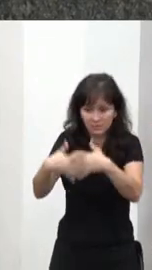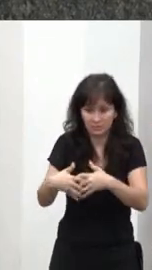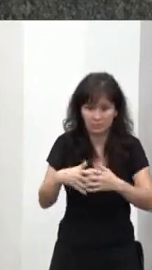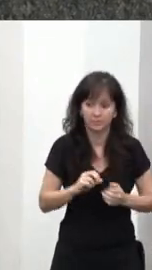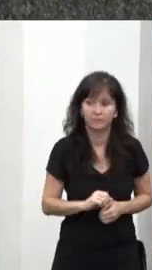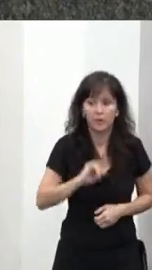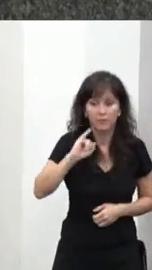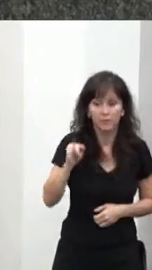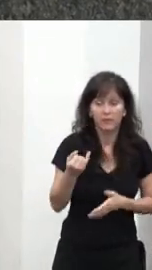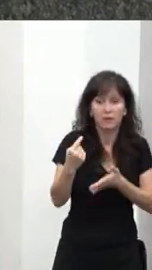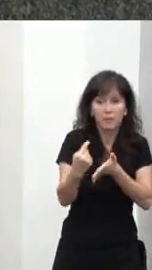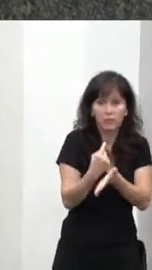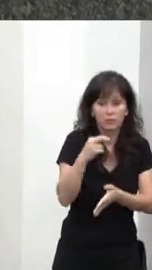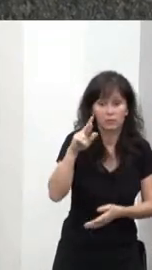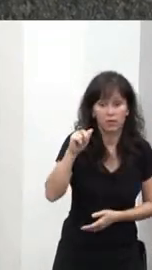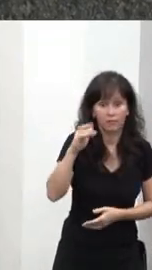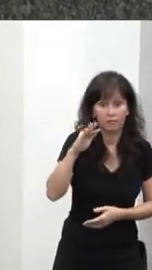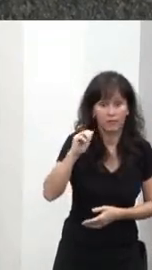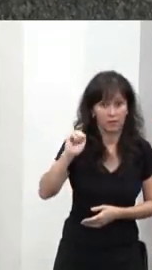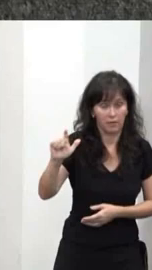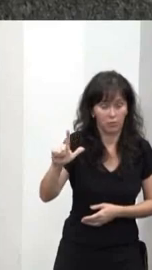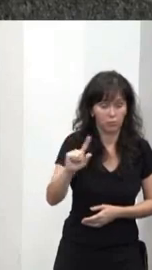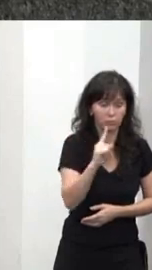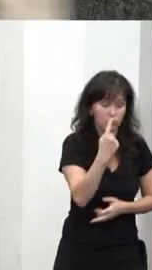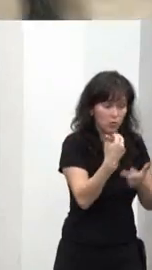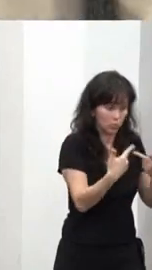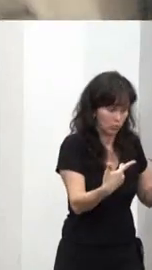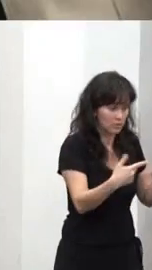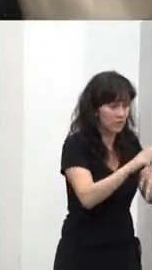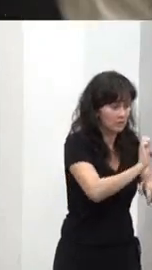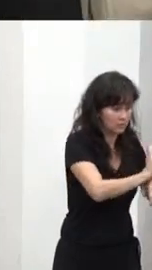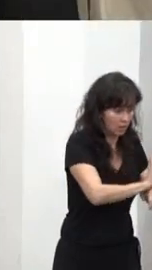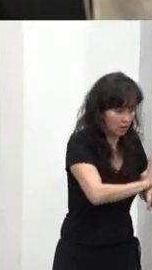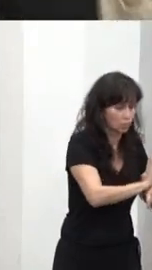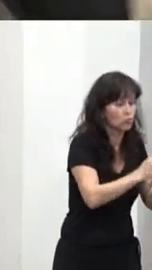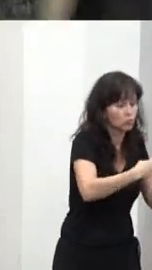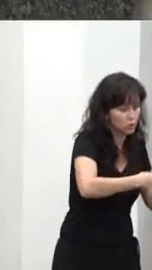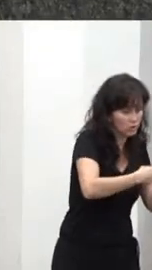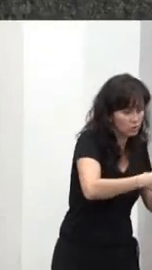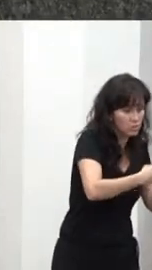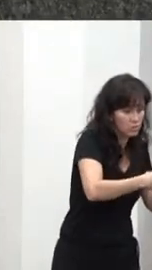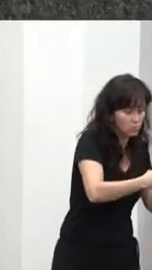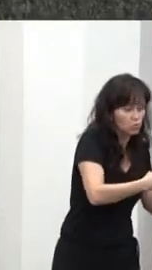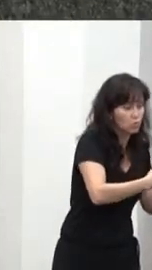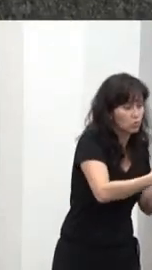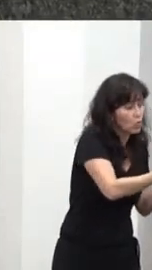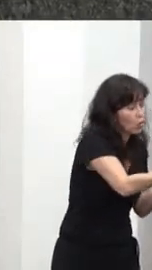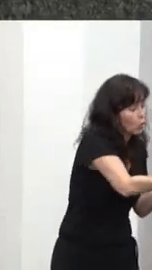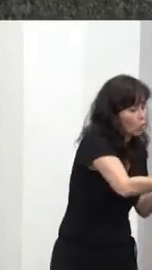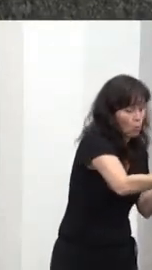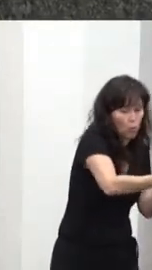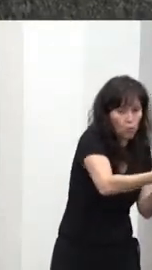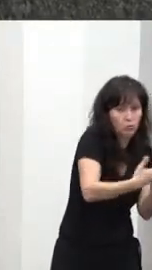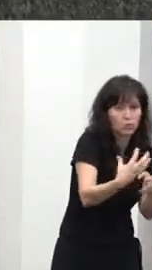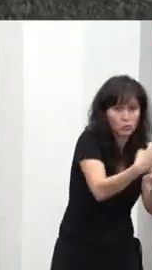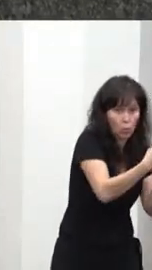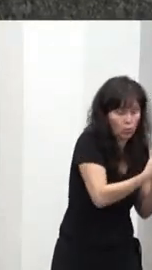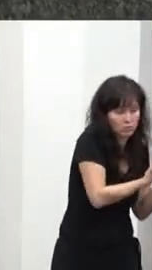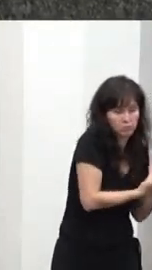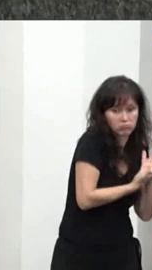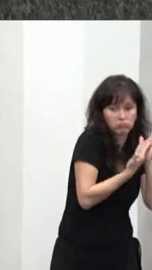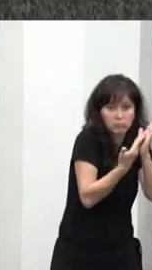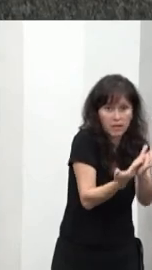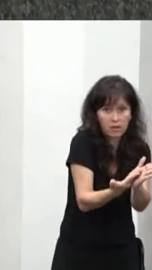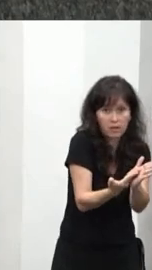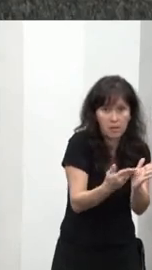uma coisa é a prestação de conta do estado e município para o ministério da cultura e aí gestores estaduais e municipais porque